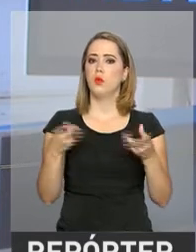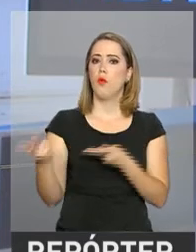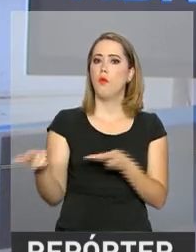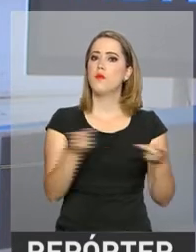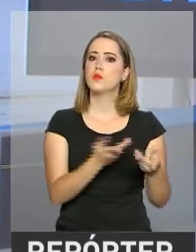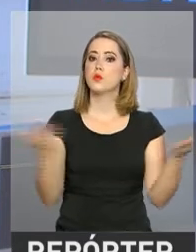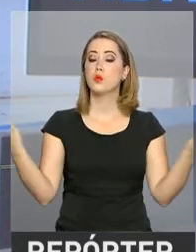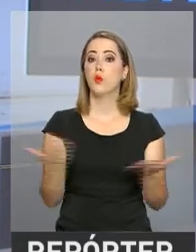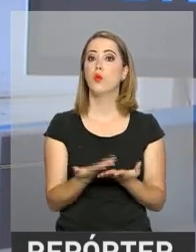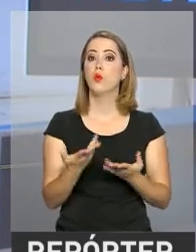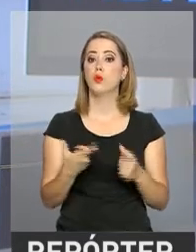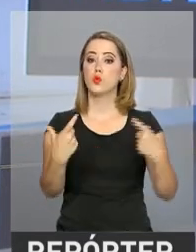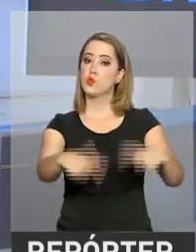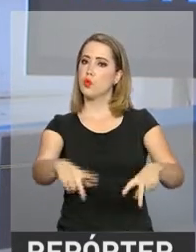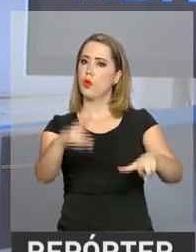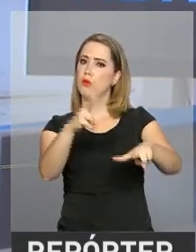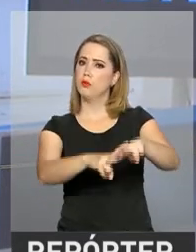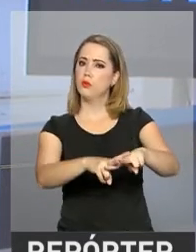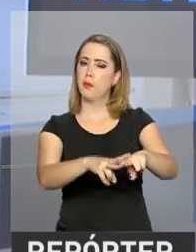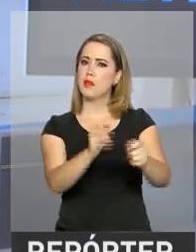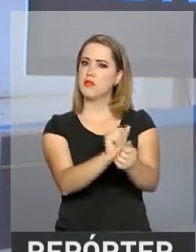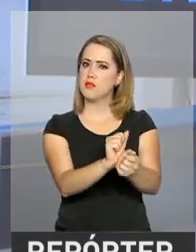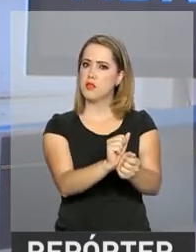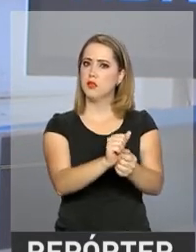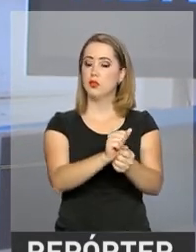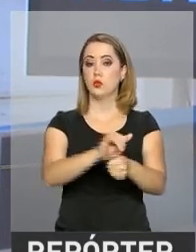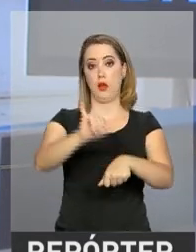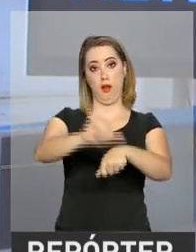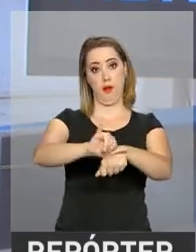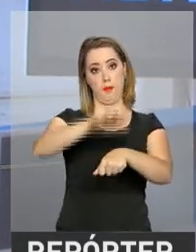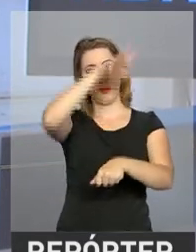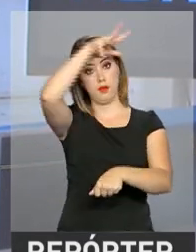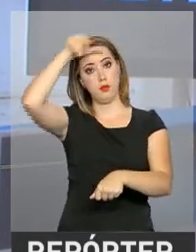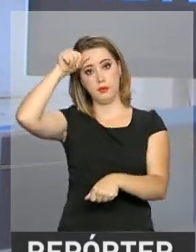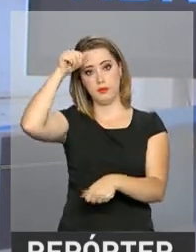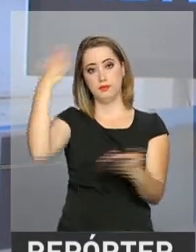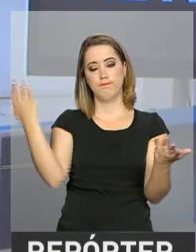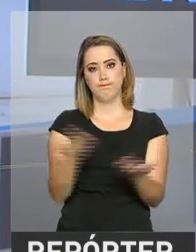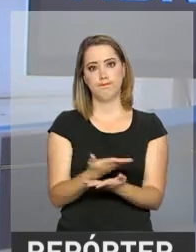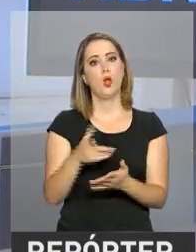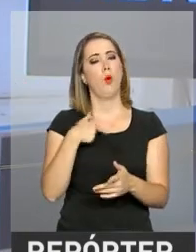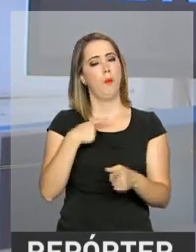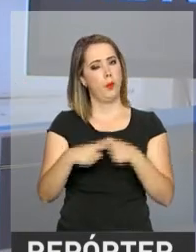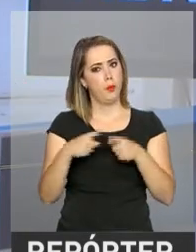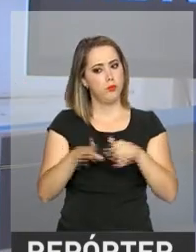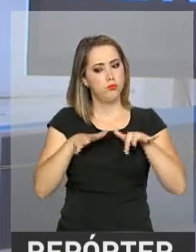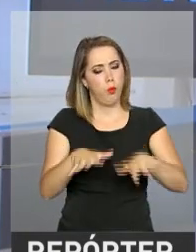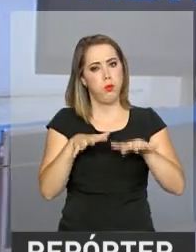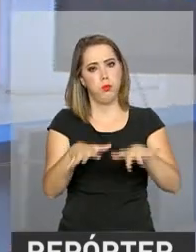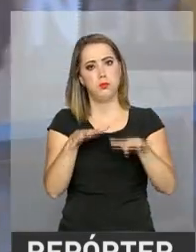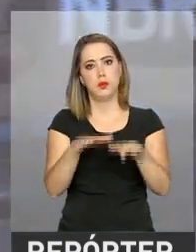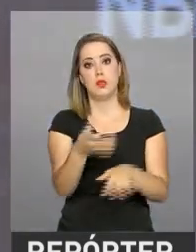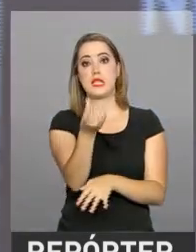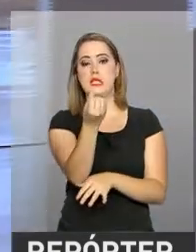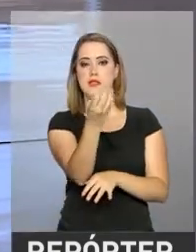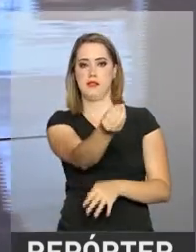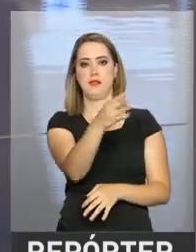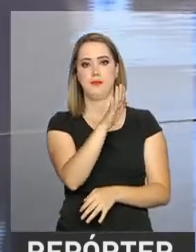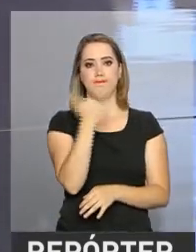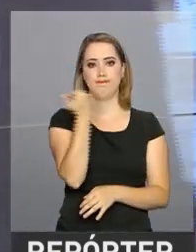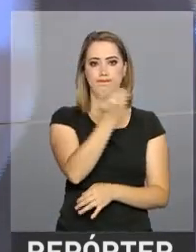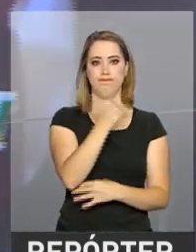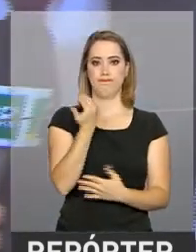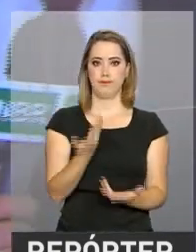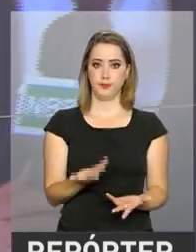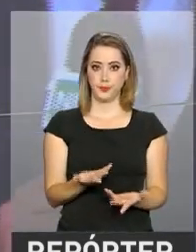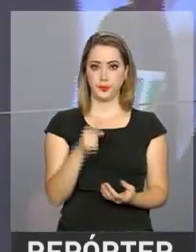visitou hoje o presídio de Manaus, onde uma rebelião deixou pelo menos 60 mortos. O repórter Paulo Lassalve traz os